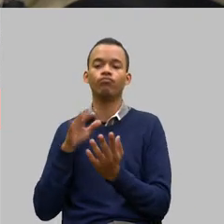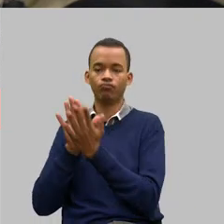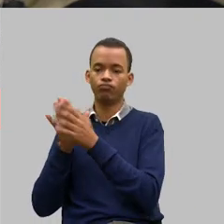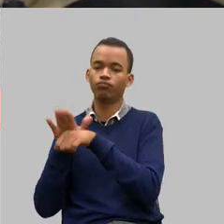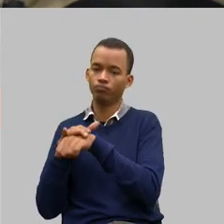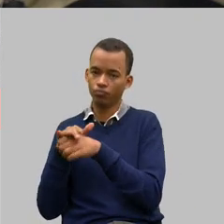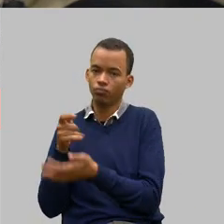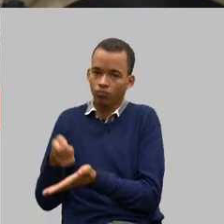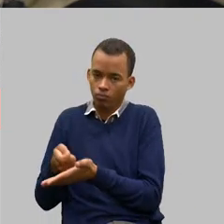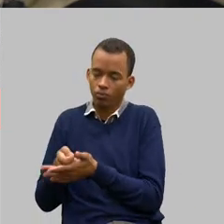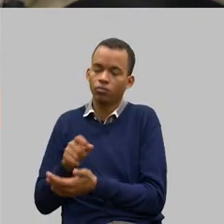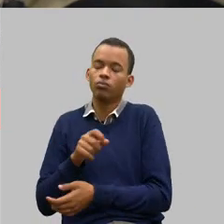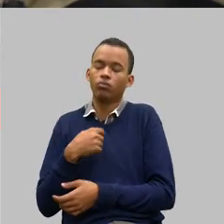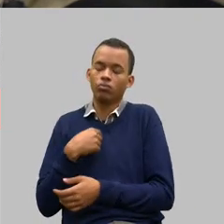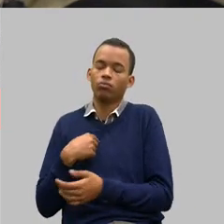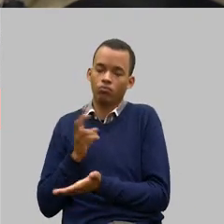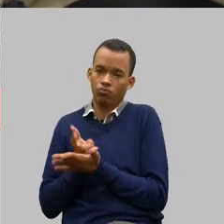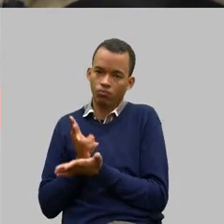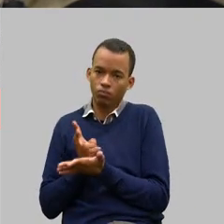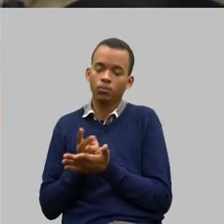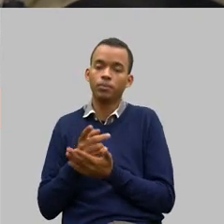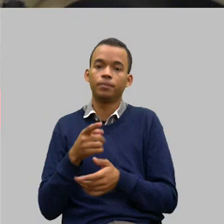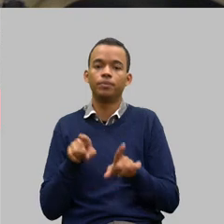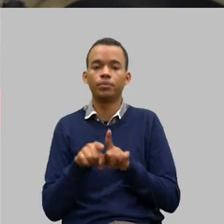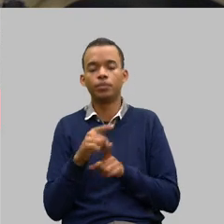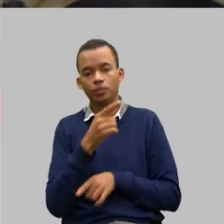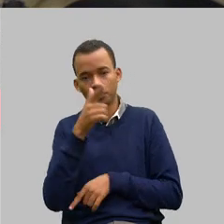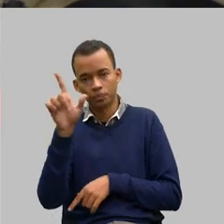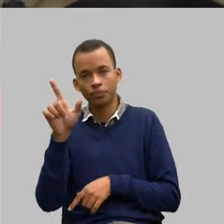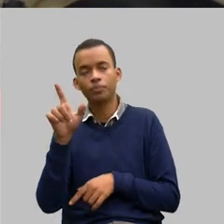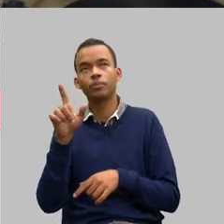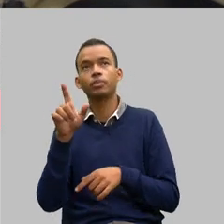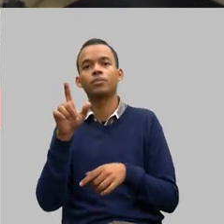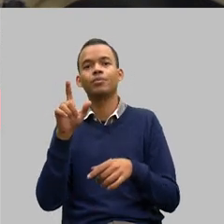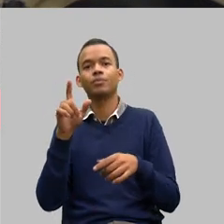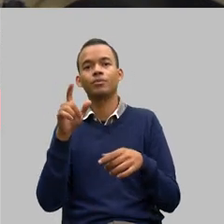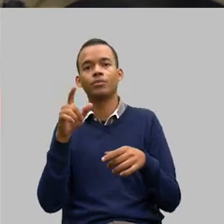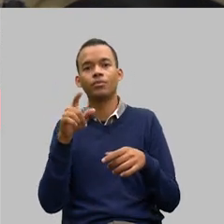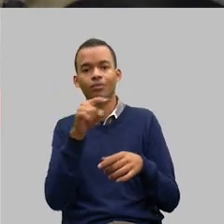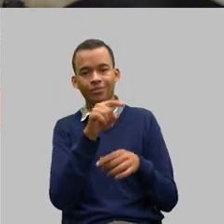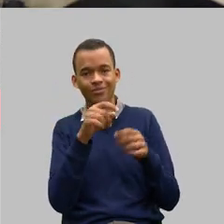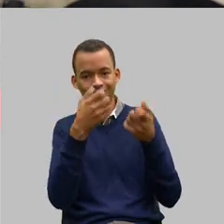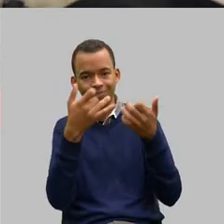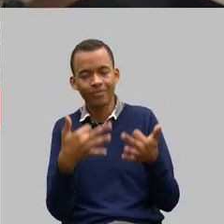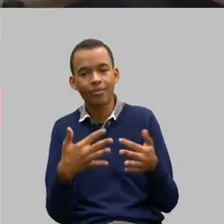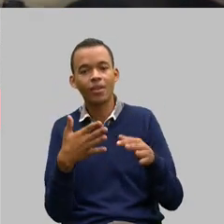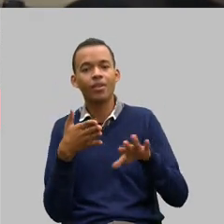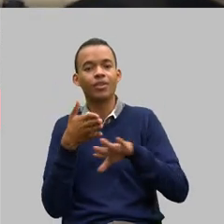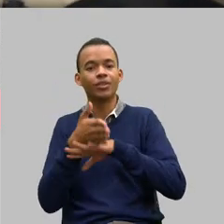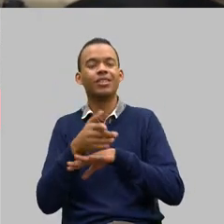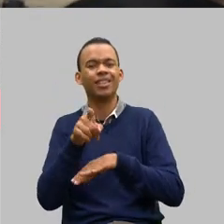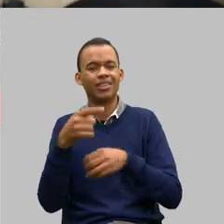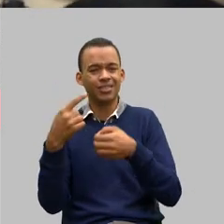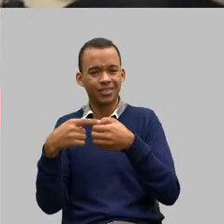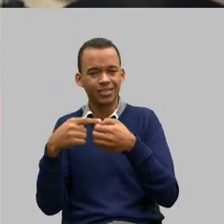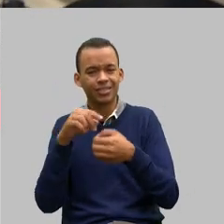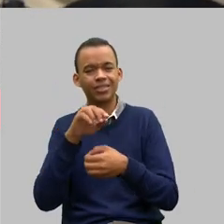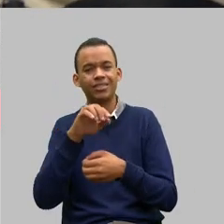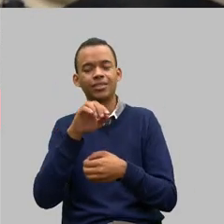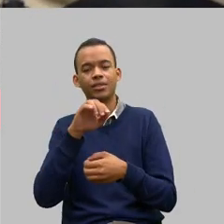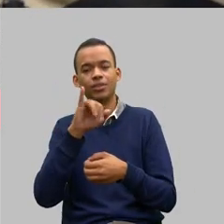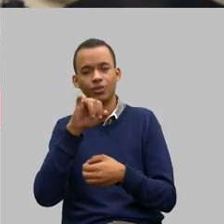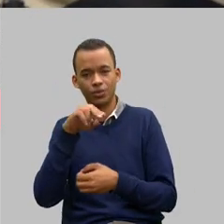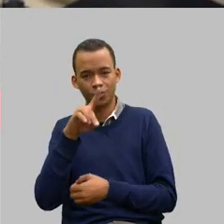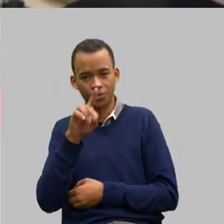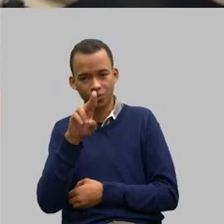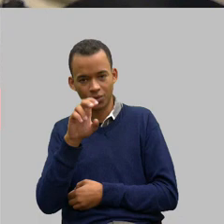andamento eh e e e e também eh eh a questão dos acessos ao Distrito Industrial então aquele né aquele projeto